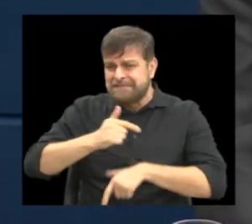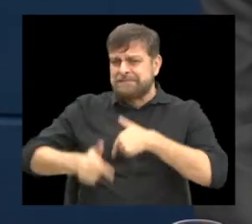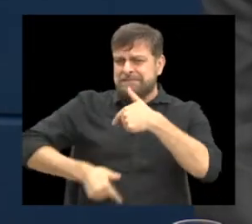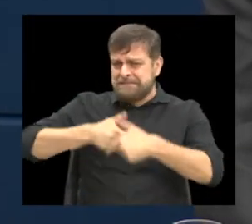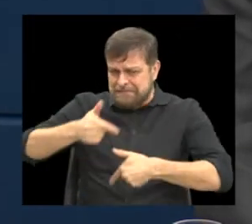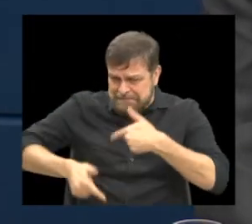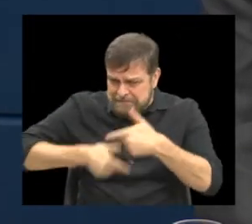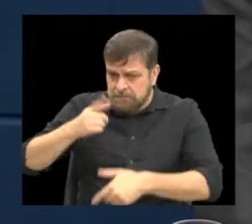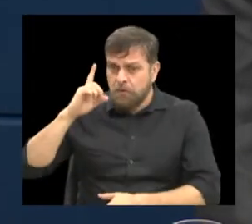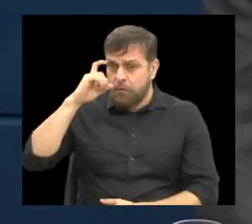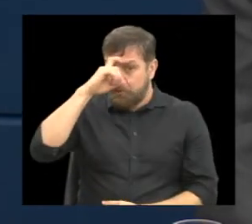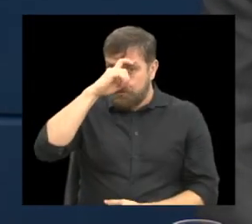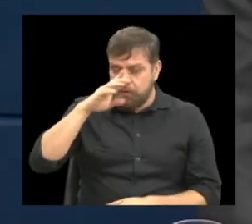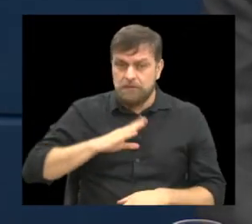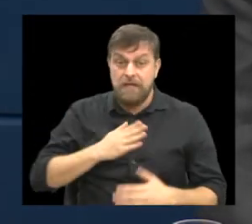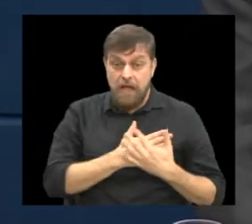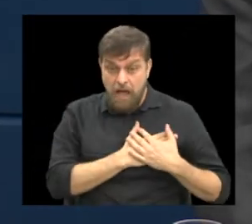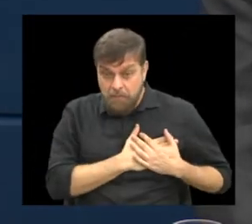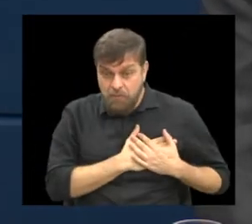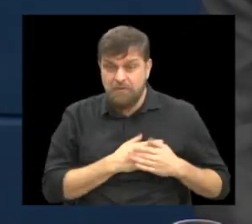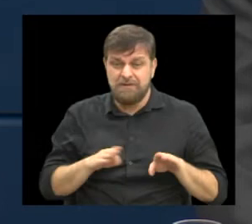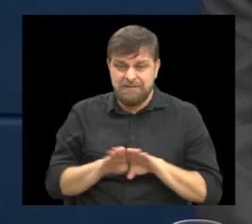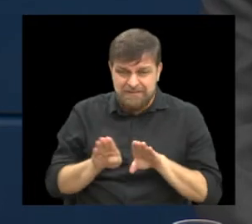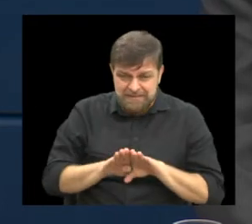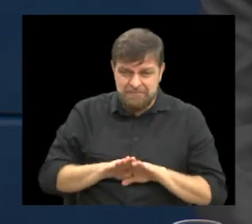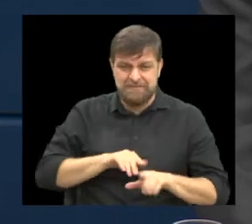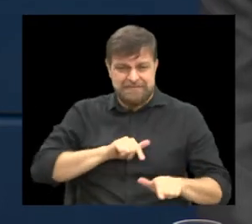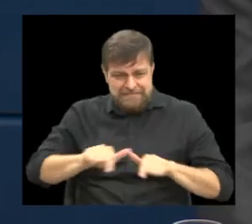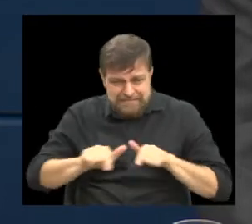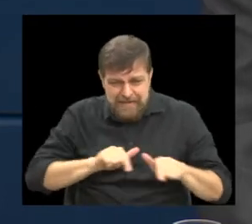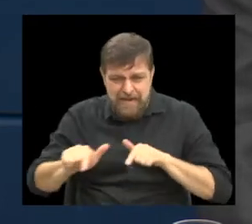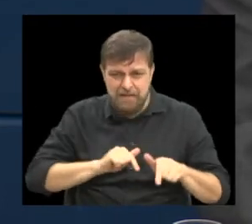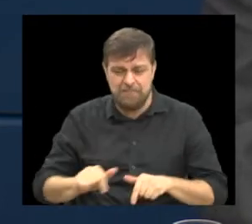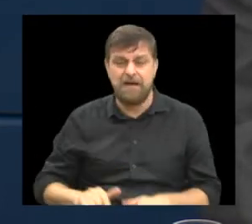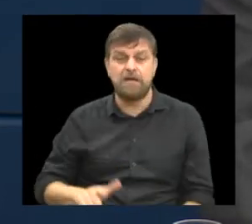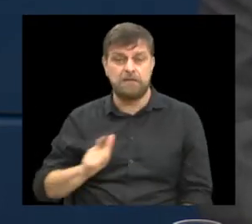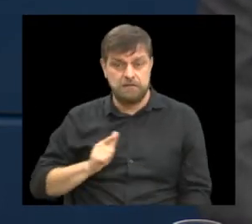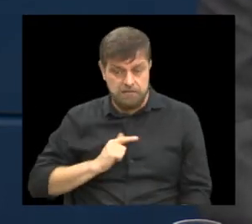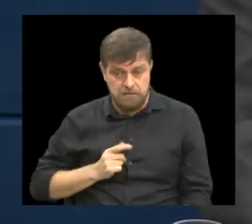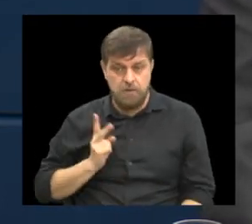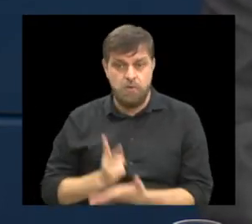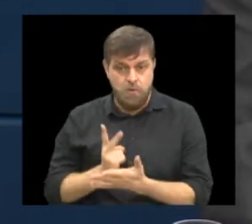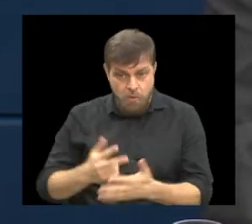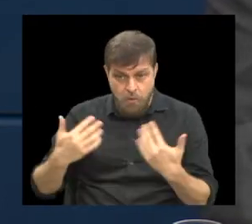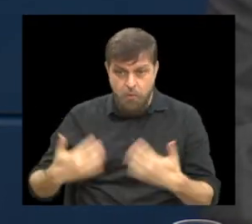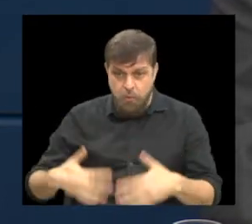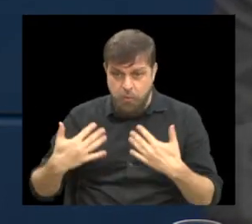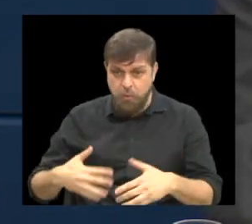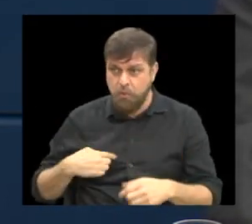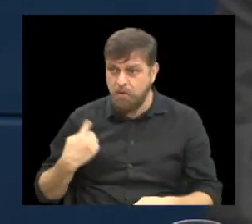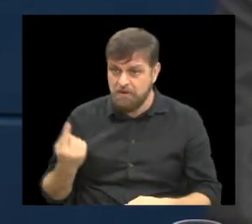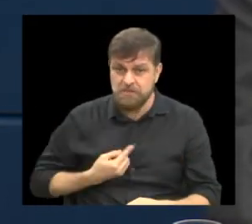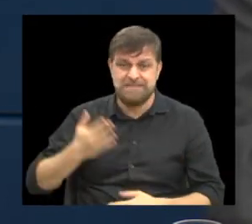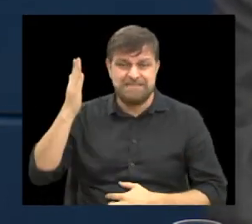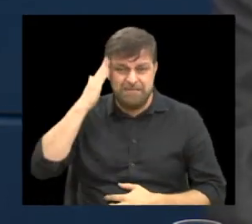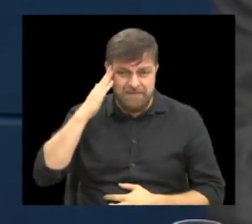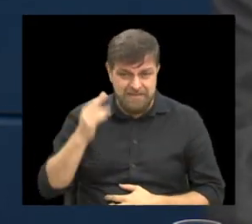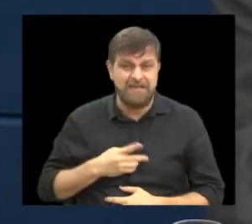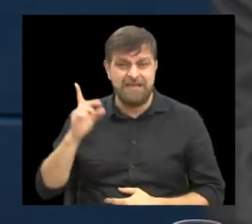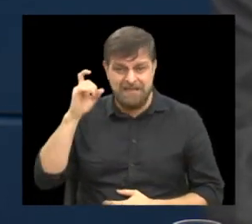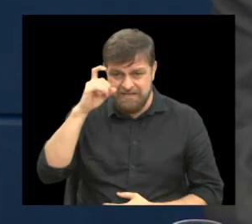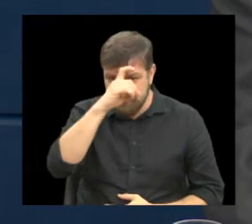né? Além do amor, a gente tem que ter muitas outras coisas por trás para a gente conseguir dar conta que o fardo não é fácil,